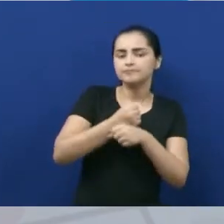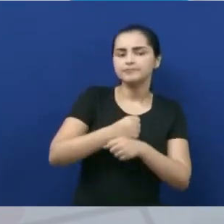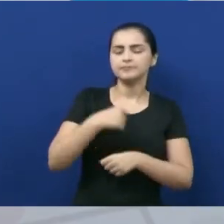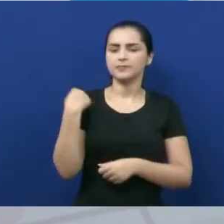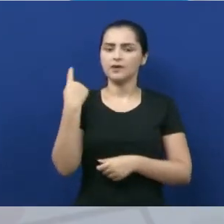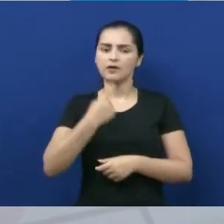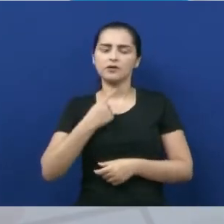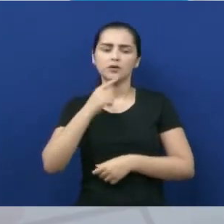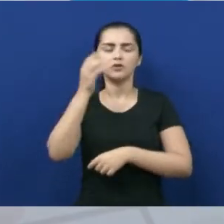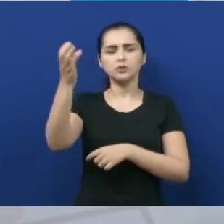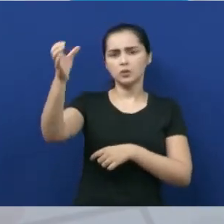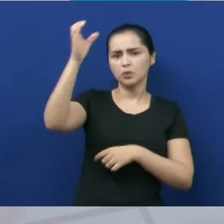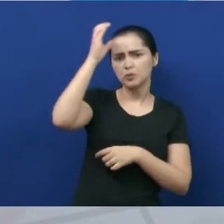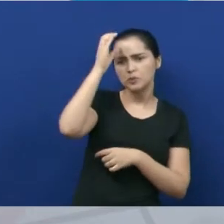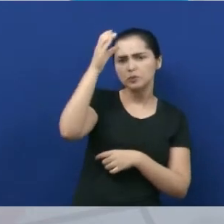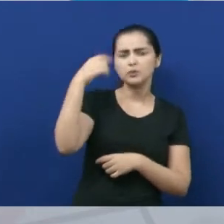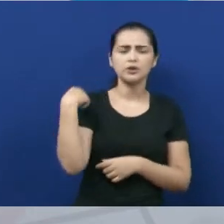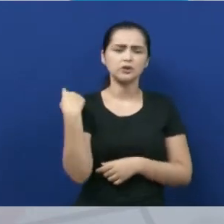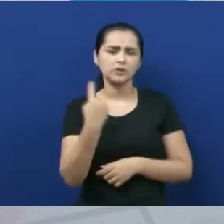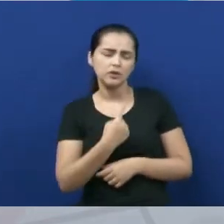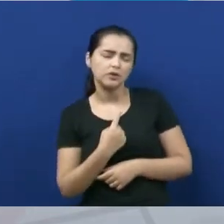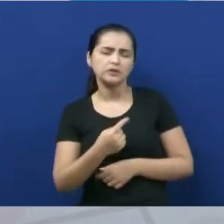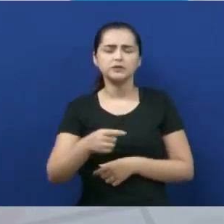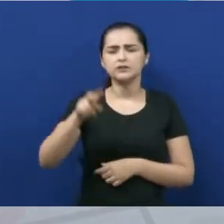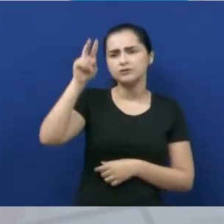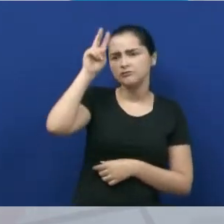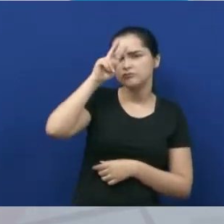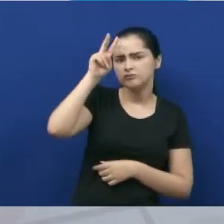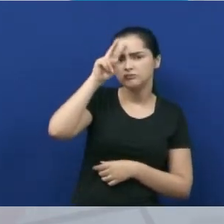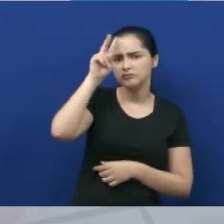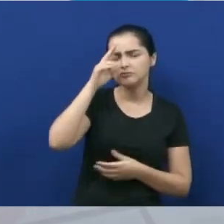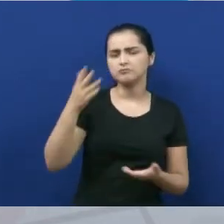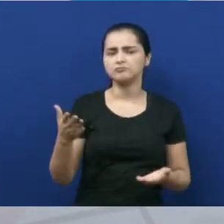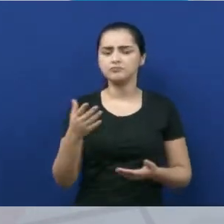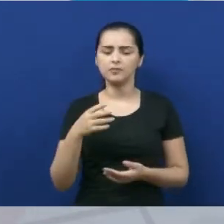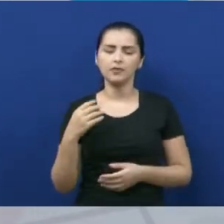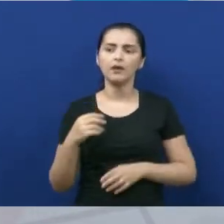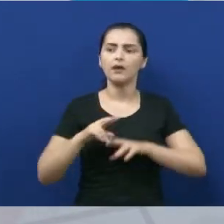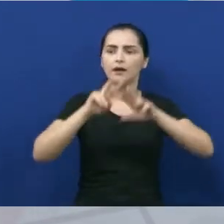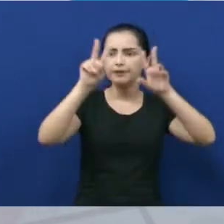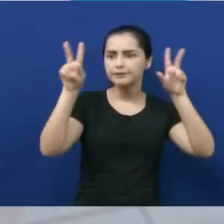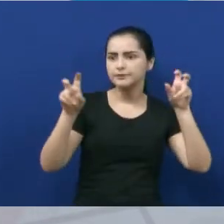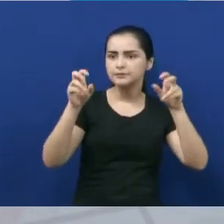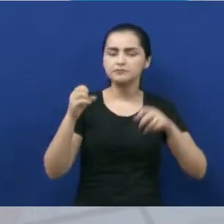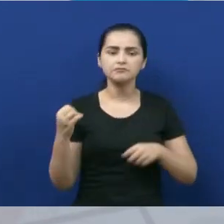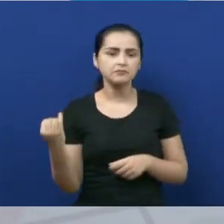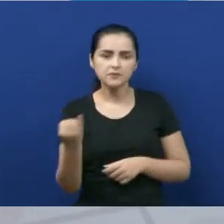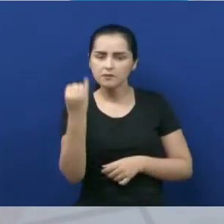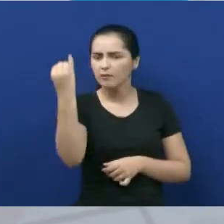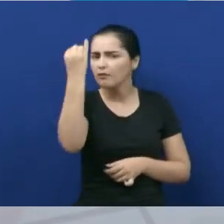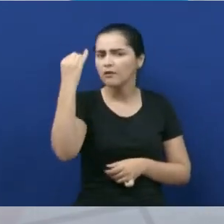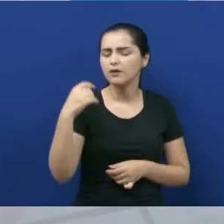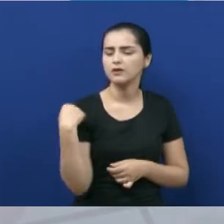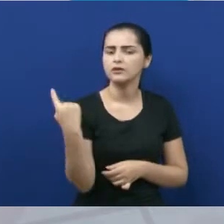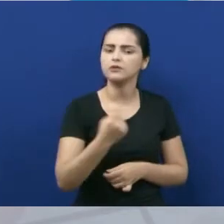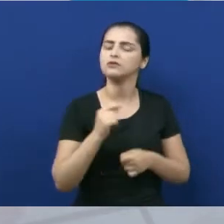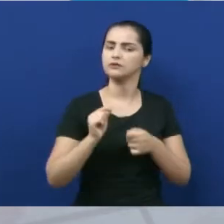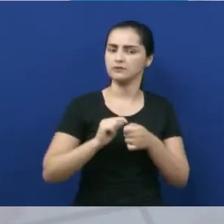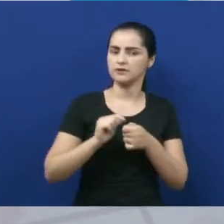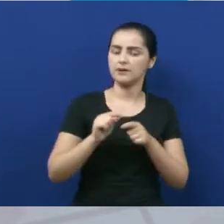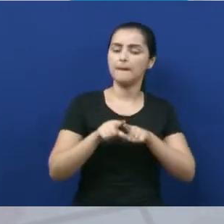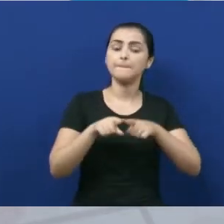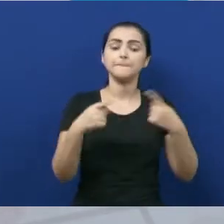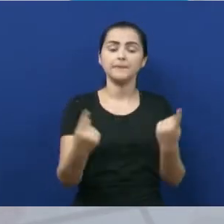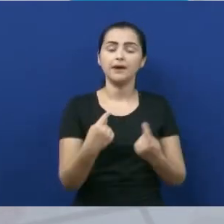estamos vendo a situação aí ela disse assim O importante não é aquilo que fazem de nós mas o que